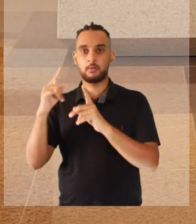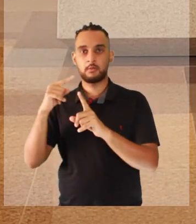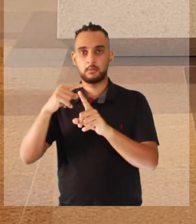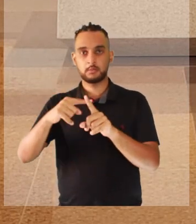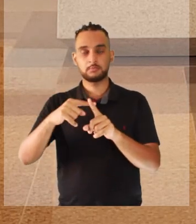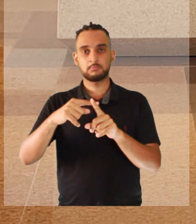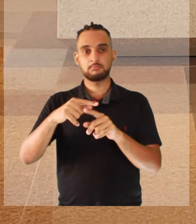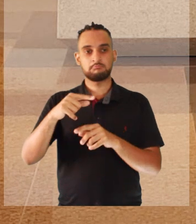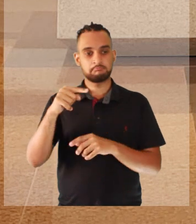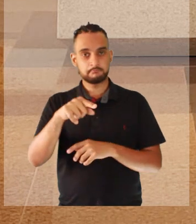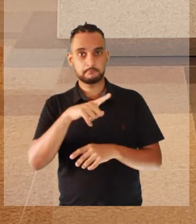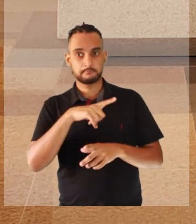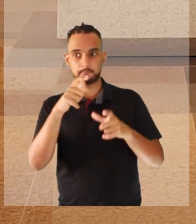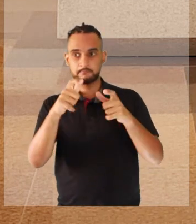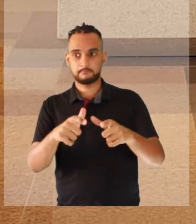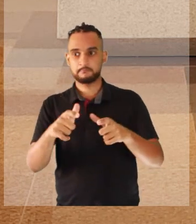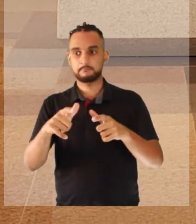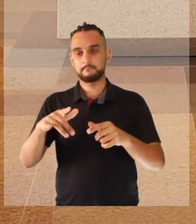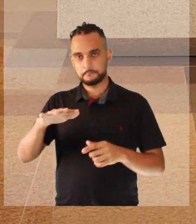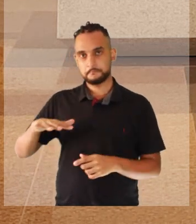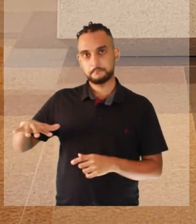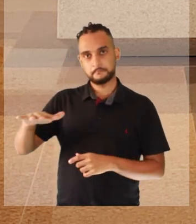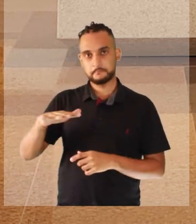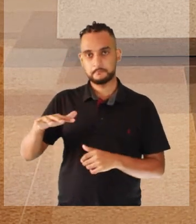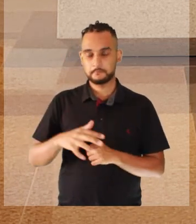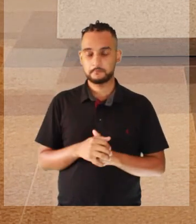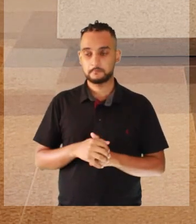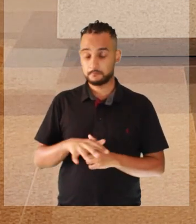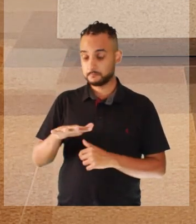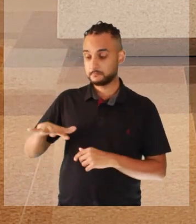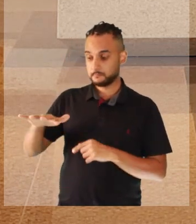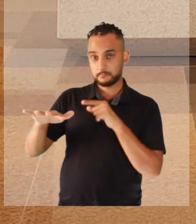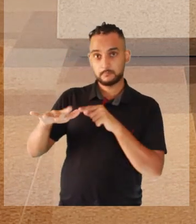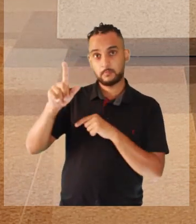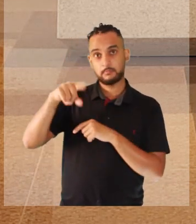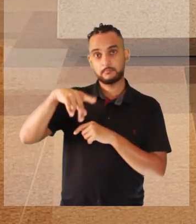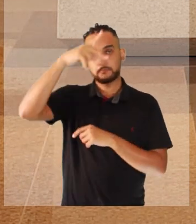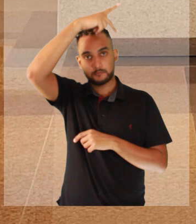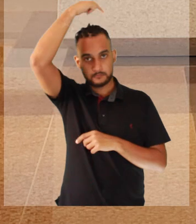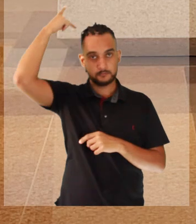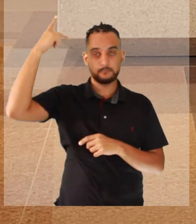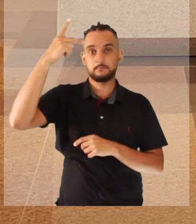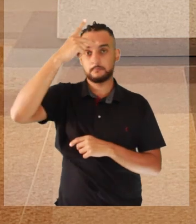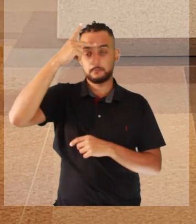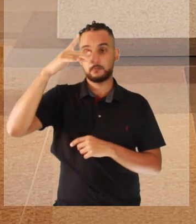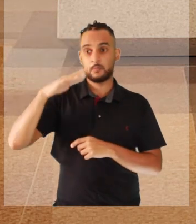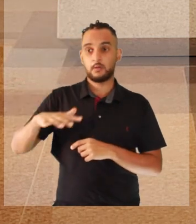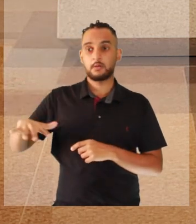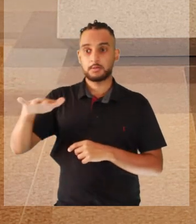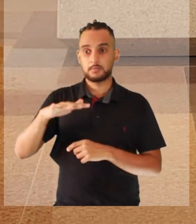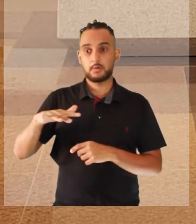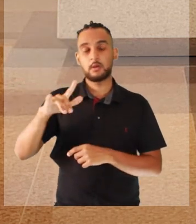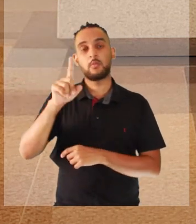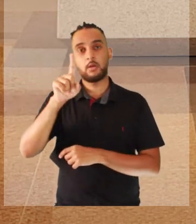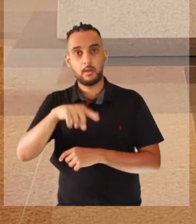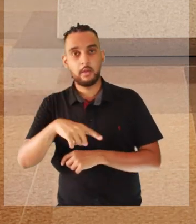igreja e ali existe um ambiente, um espaço. Esse espaço é sagrado. Esse